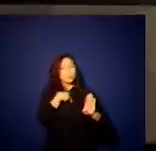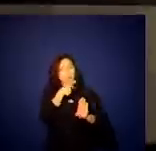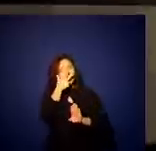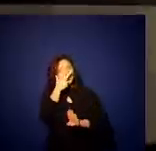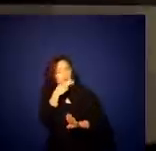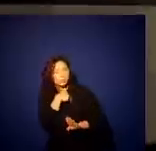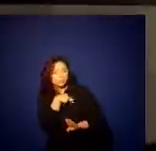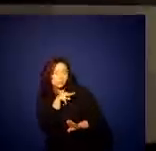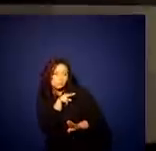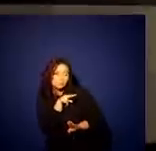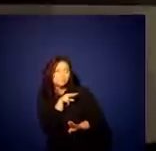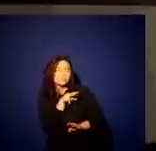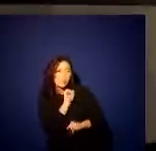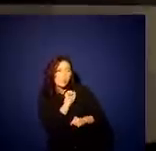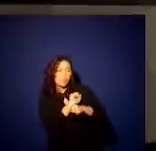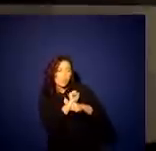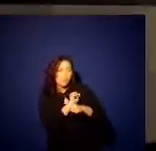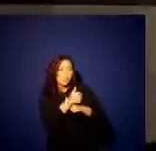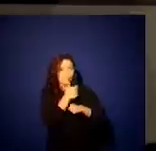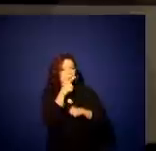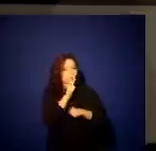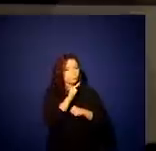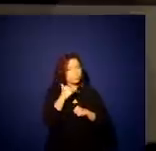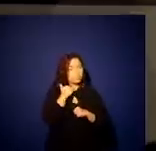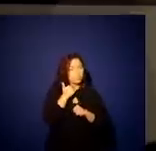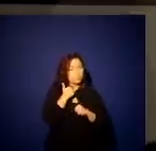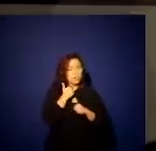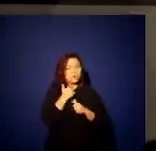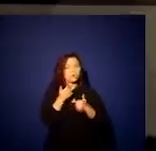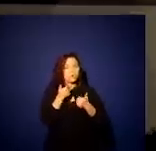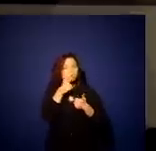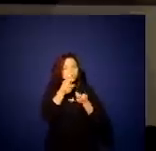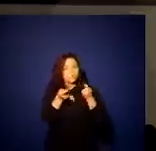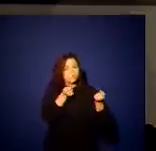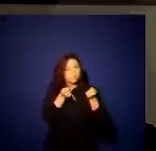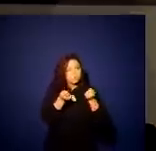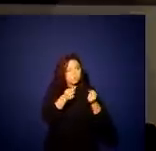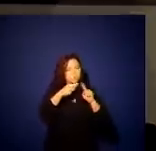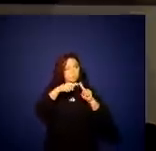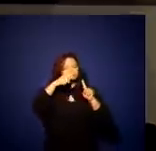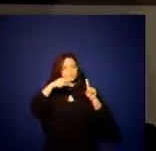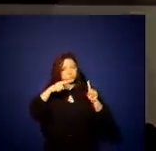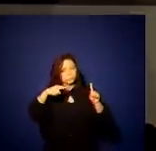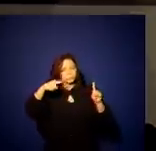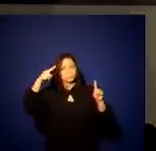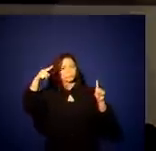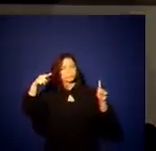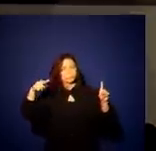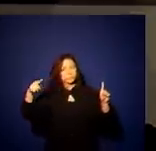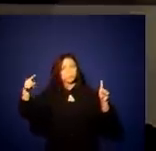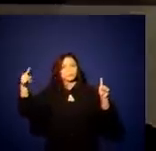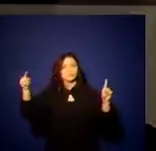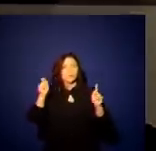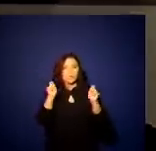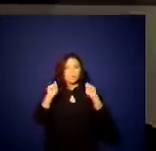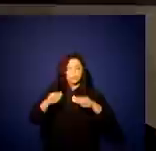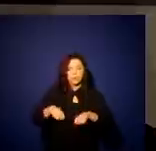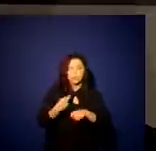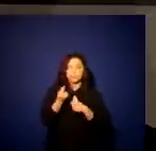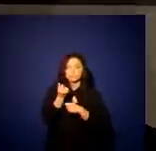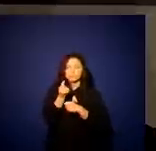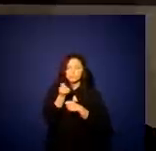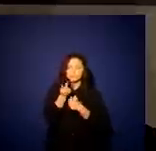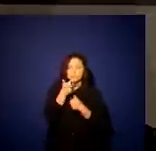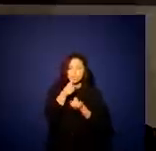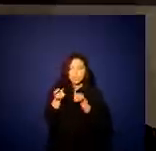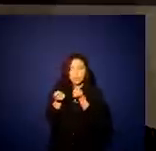parada né e com nível de cobertura com o banco tá e a simetria de valuation que a gente enxerga né Quando você bota no ponto médio do gaia dentro do